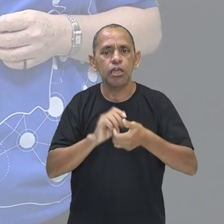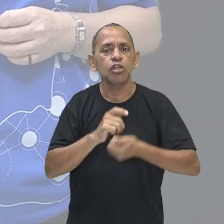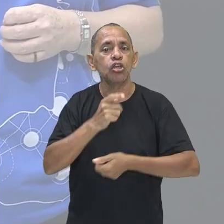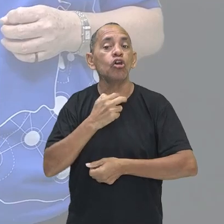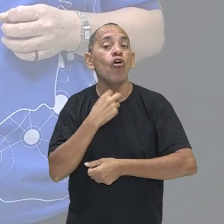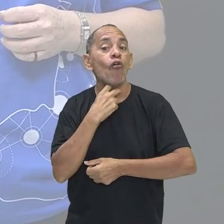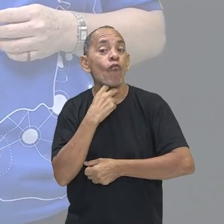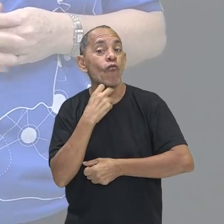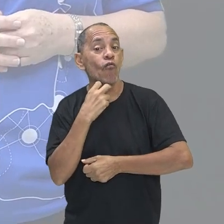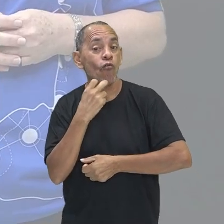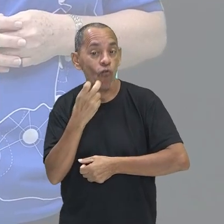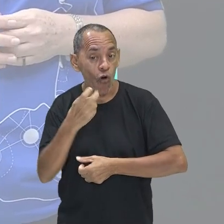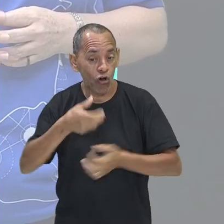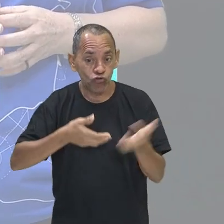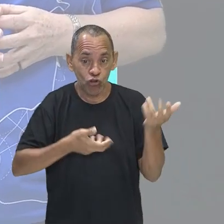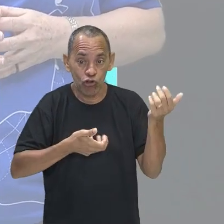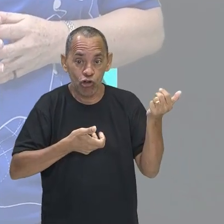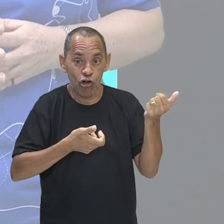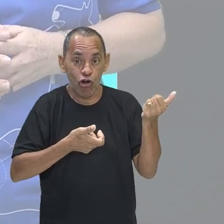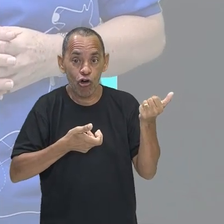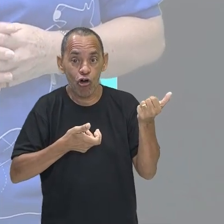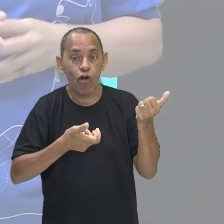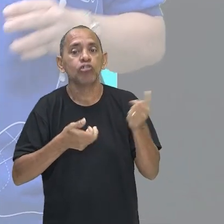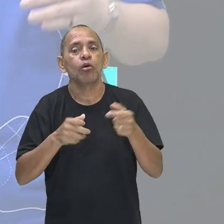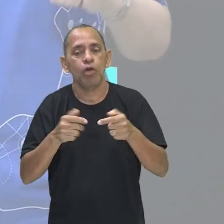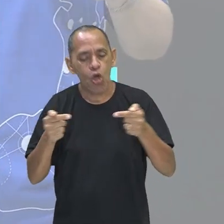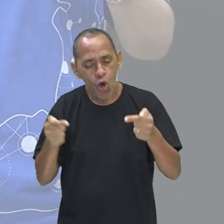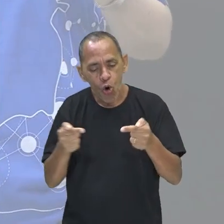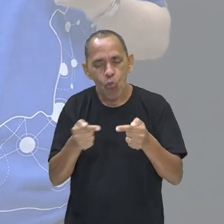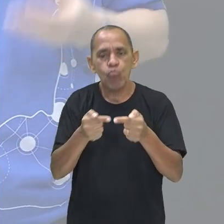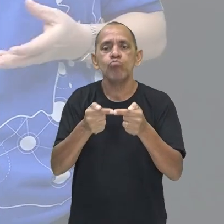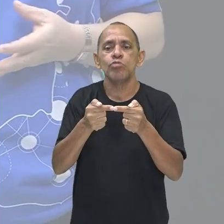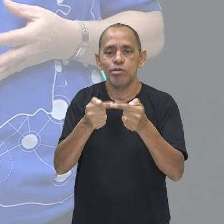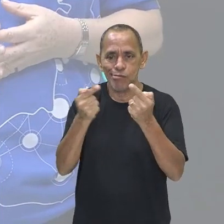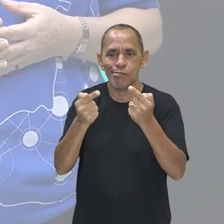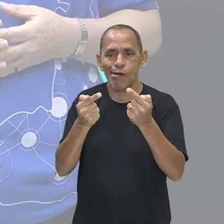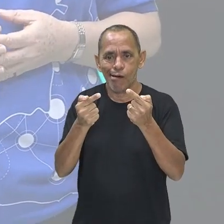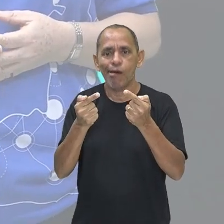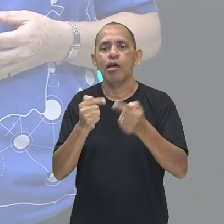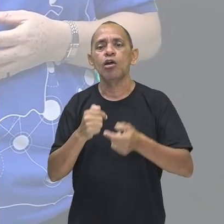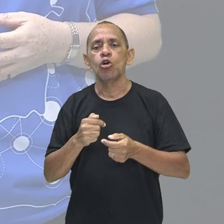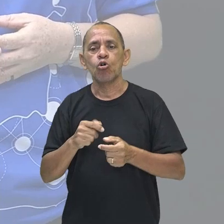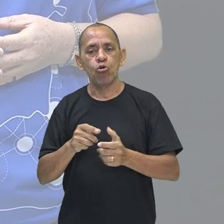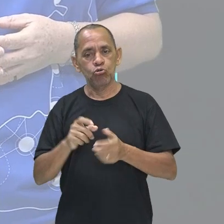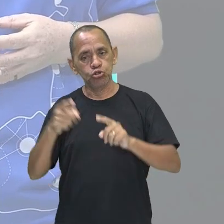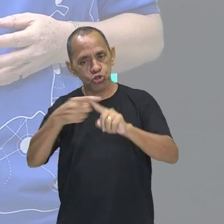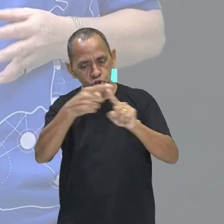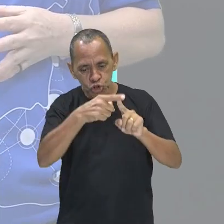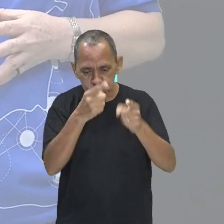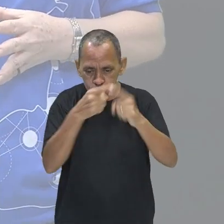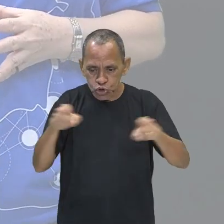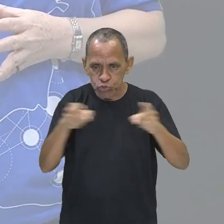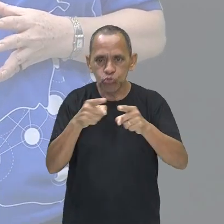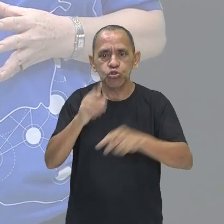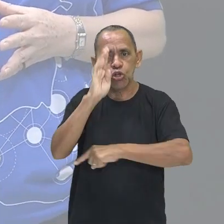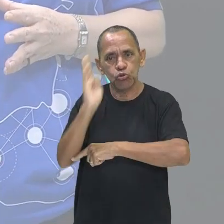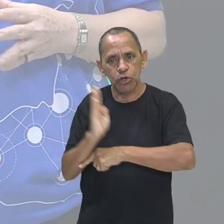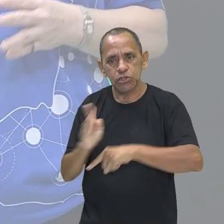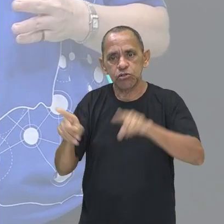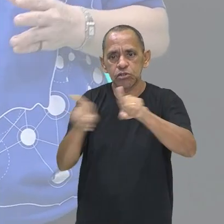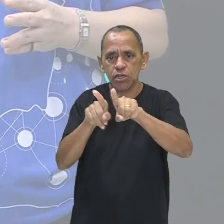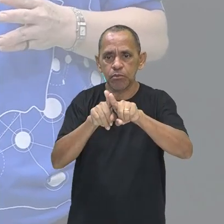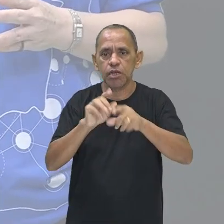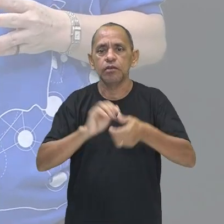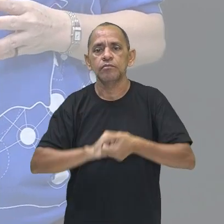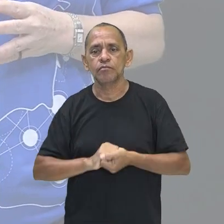em homenagem ao gênero brasileiro, acompanhado por uma interpretação vocal simples e concisa. O nome da canção